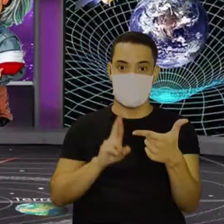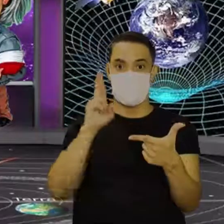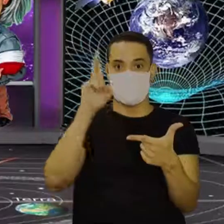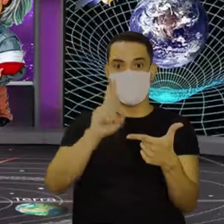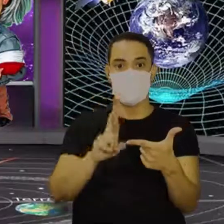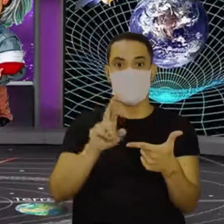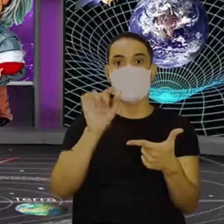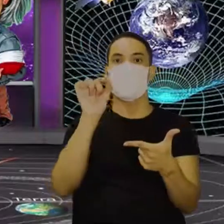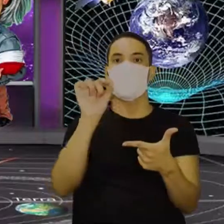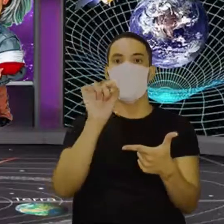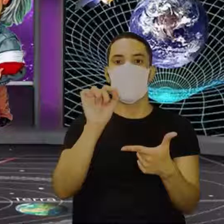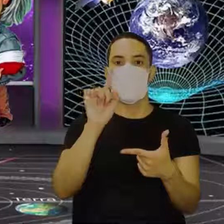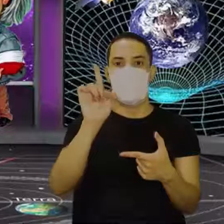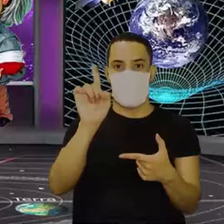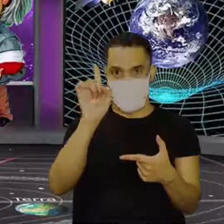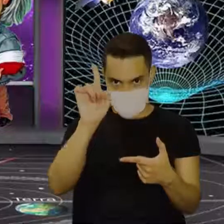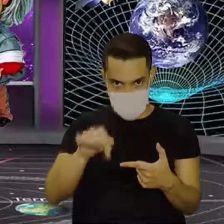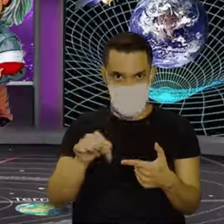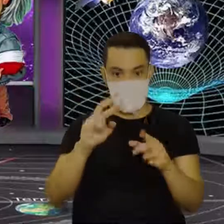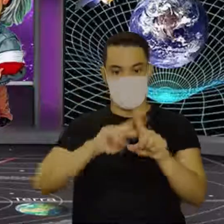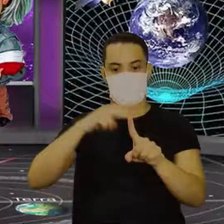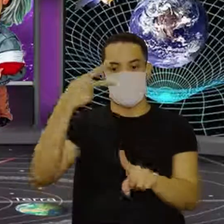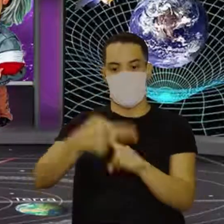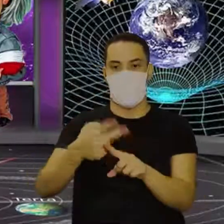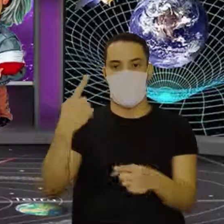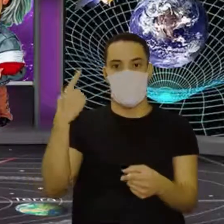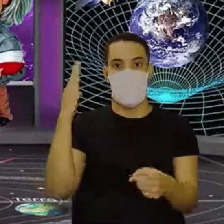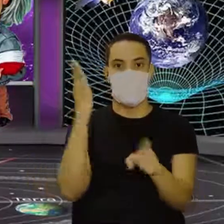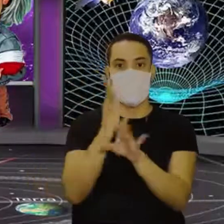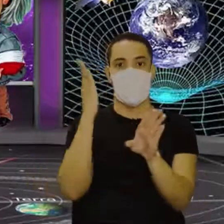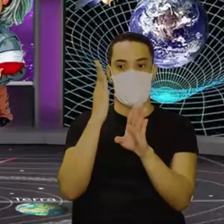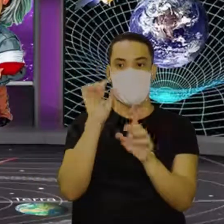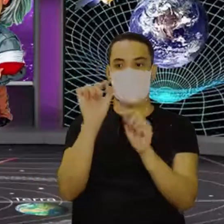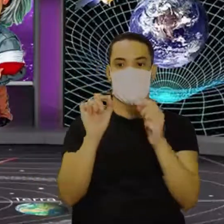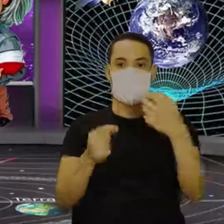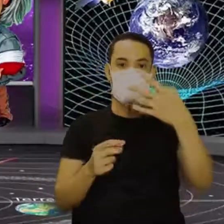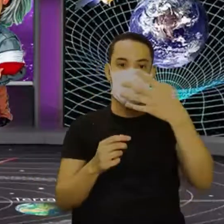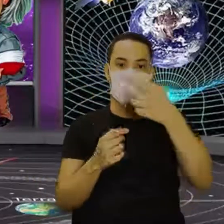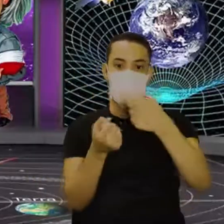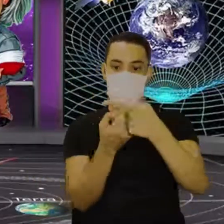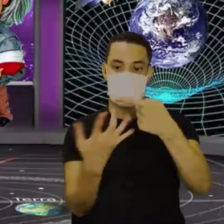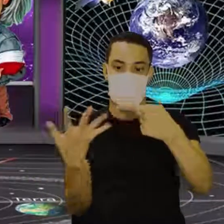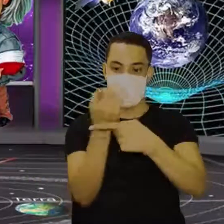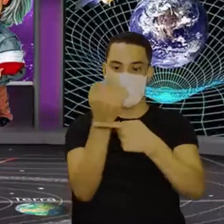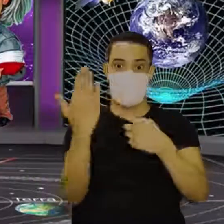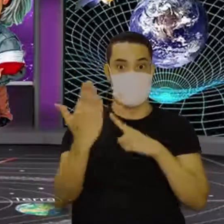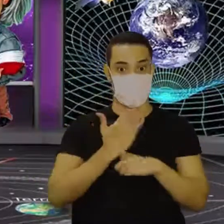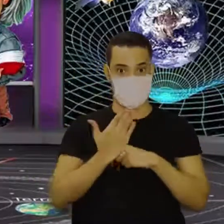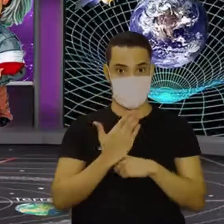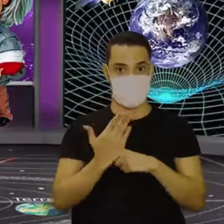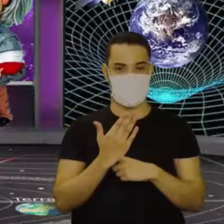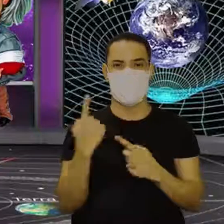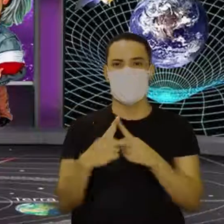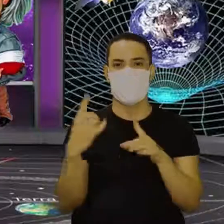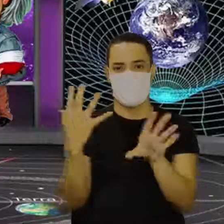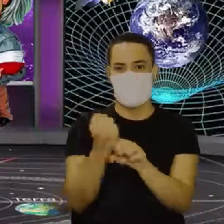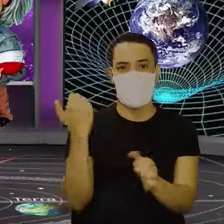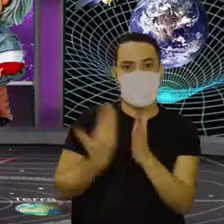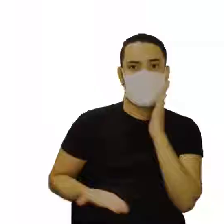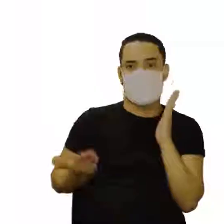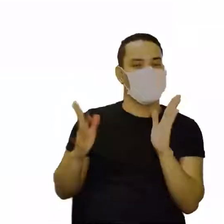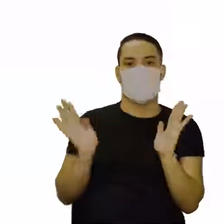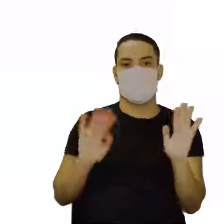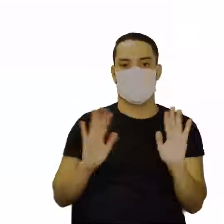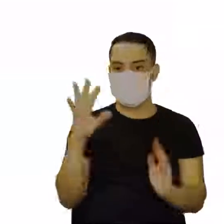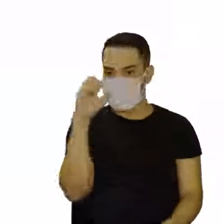porque na realidade tem uma fração ali que me ajuda muito. Certo? Então, guarde isso na cabeça, quando for fazer contas, vocês não vão perder tempo. Então, vamos lá,